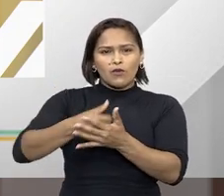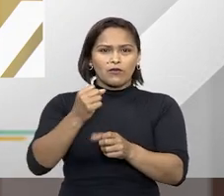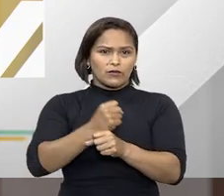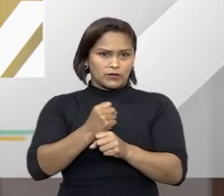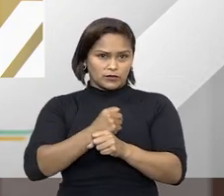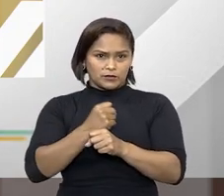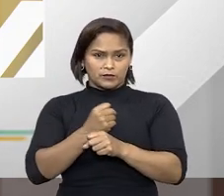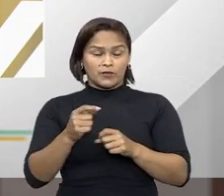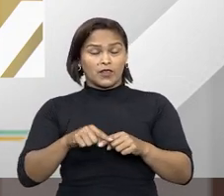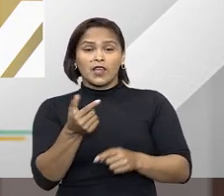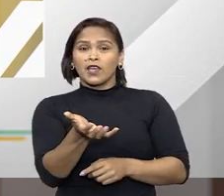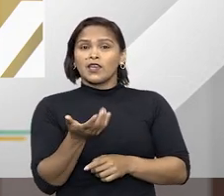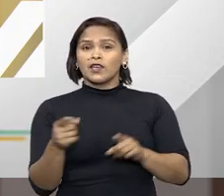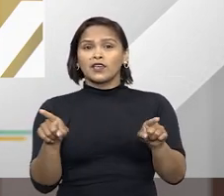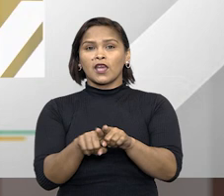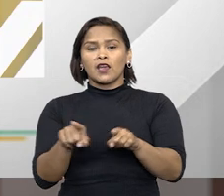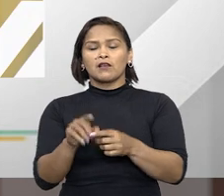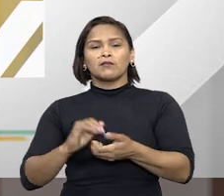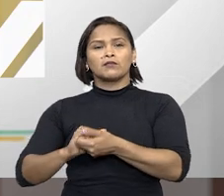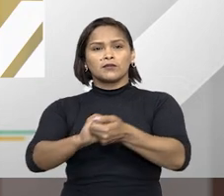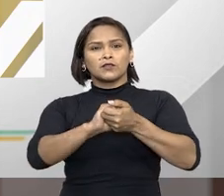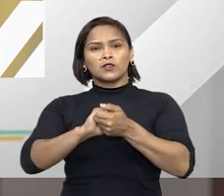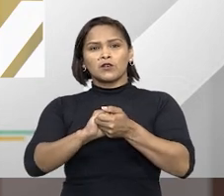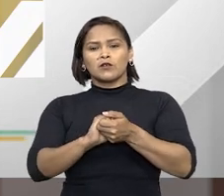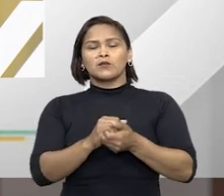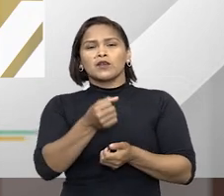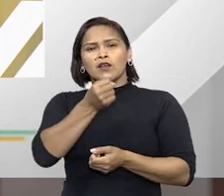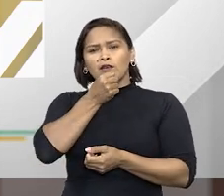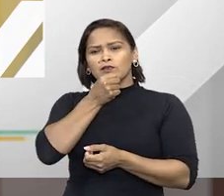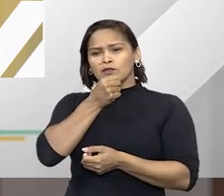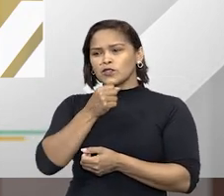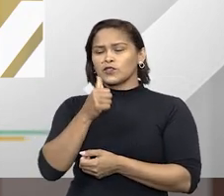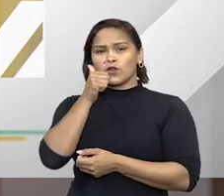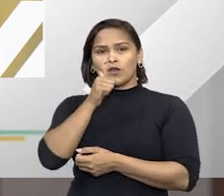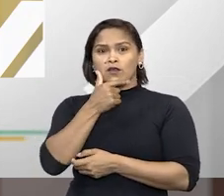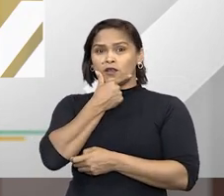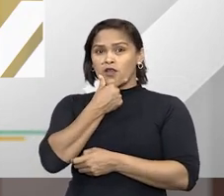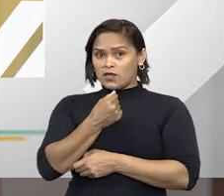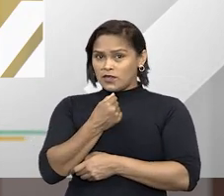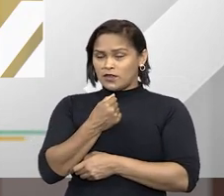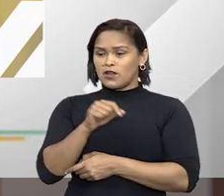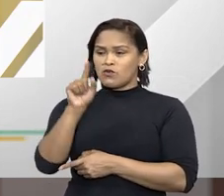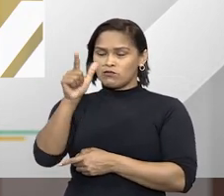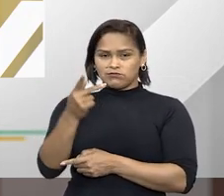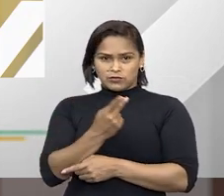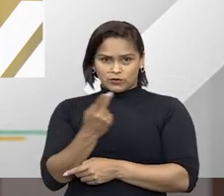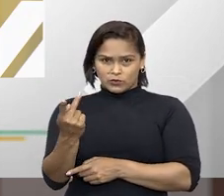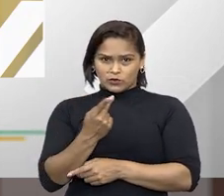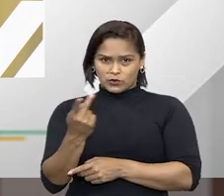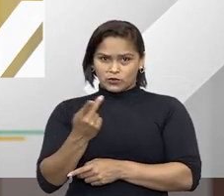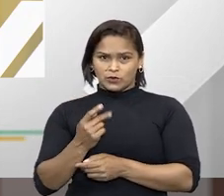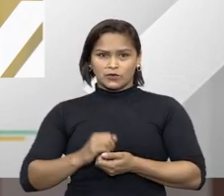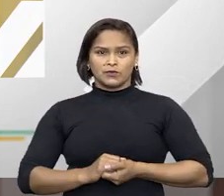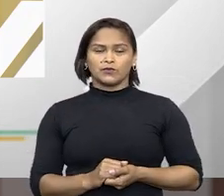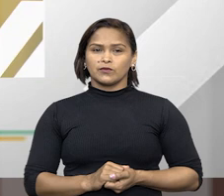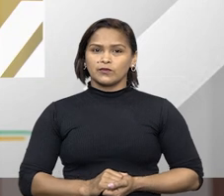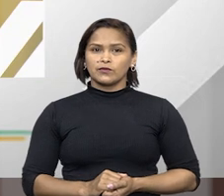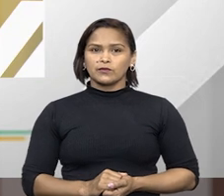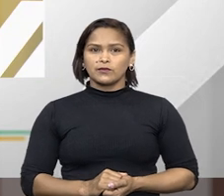muitos anos. E quero também cumprimentar os entrevistadores, Tiago Gumidi e Fátima